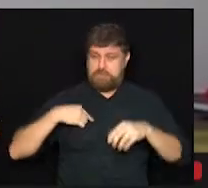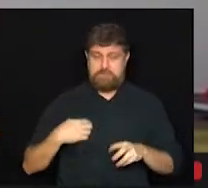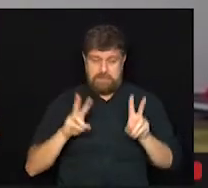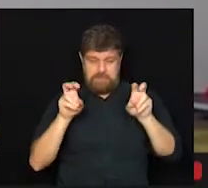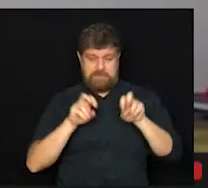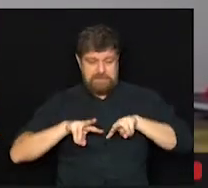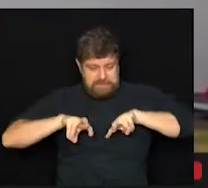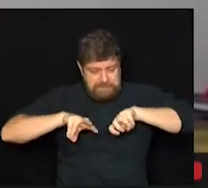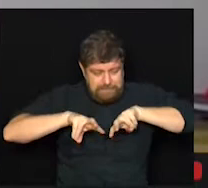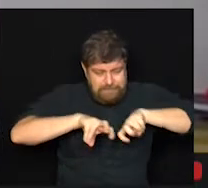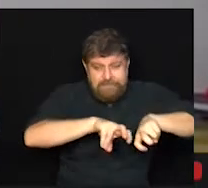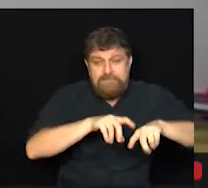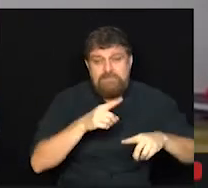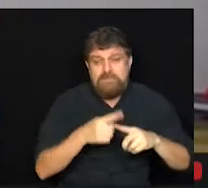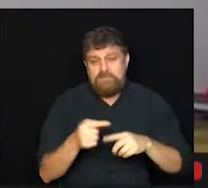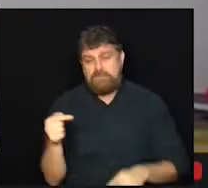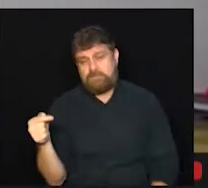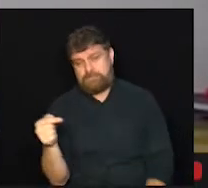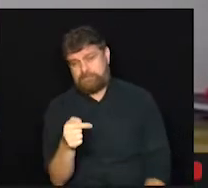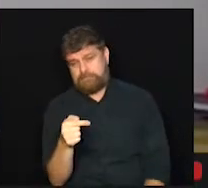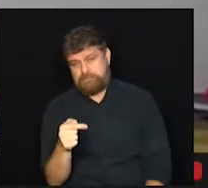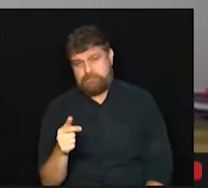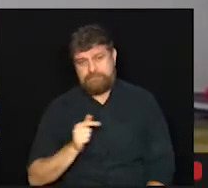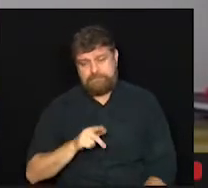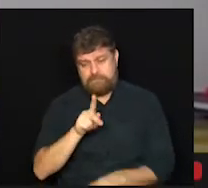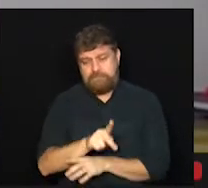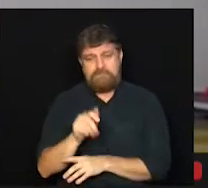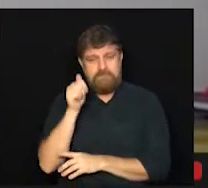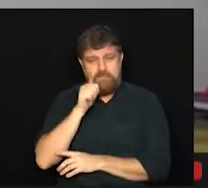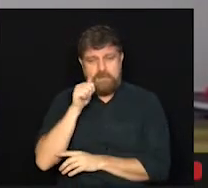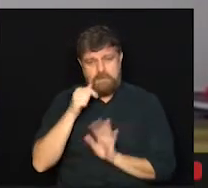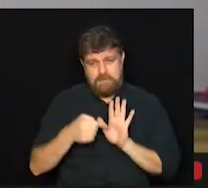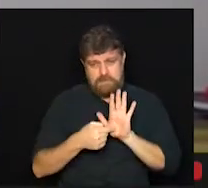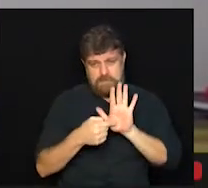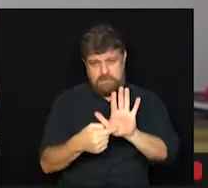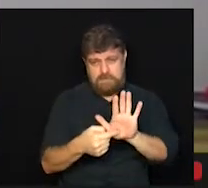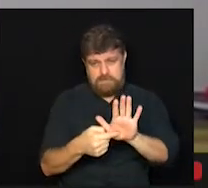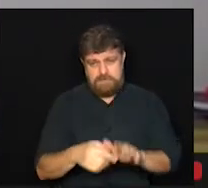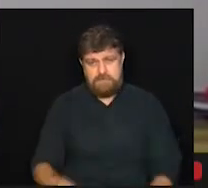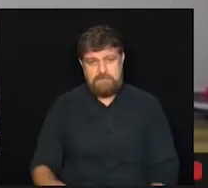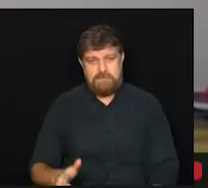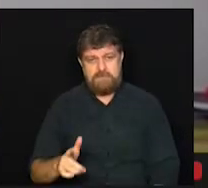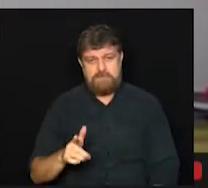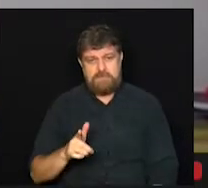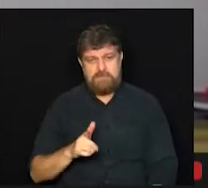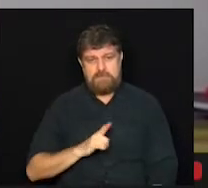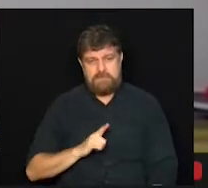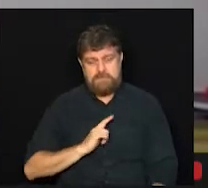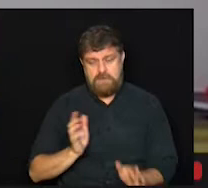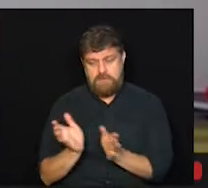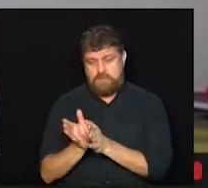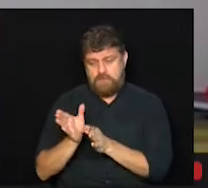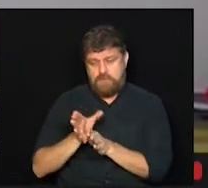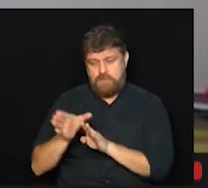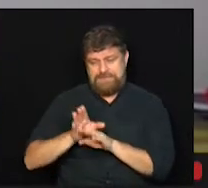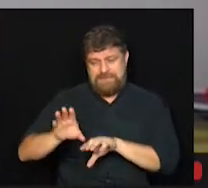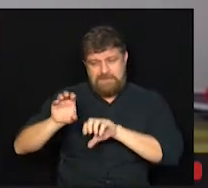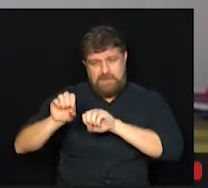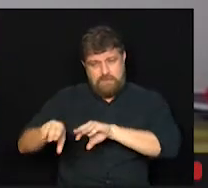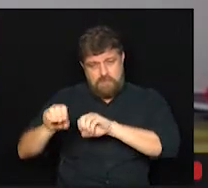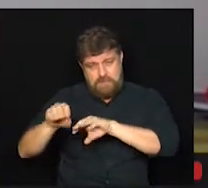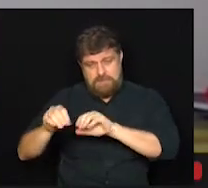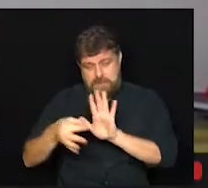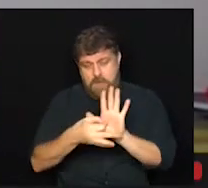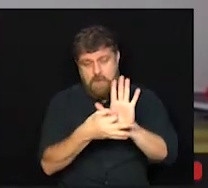mesmo porque, como a professora mostrou ao final, a posição do Conselho, e